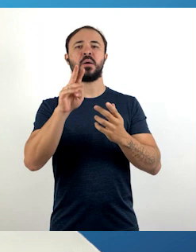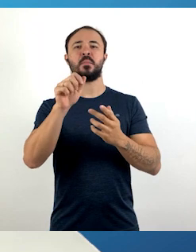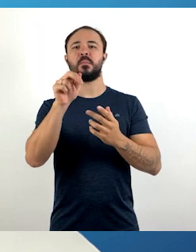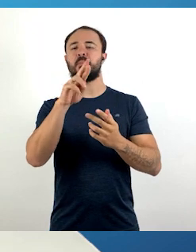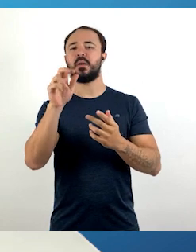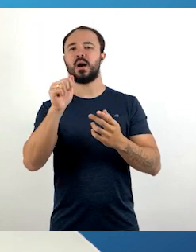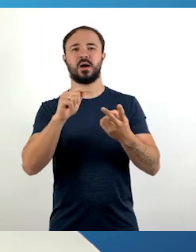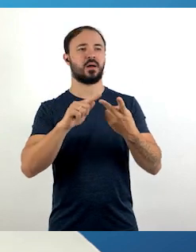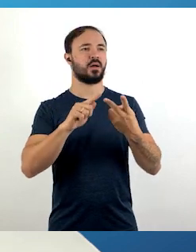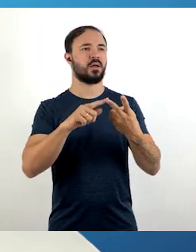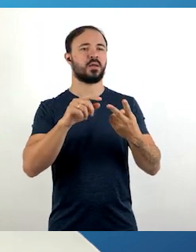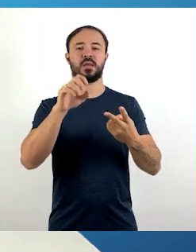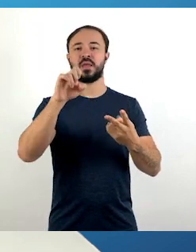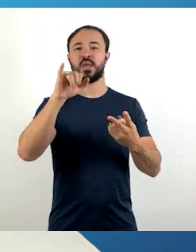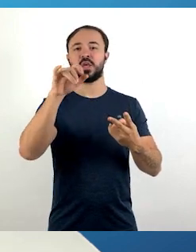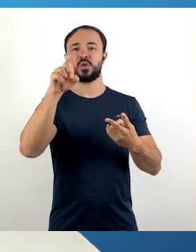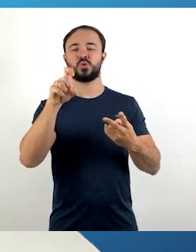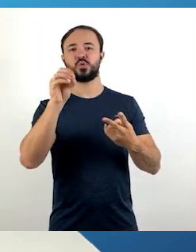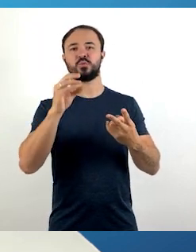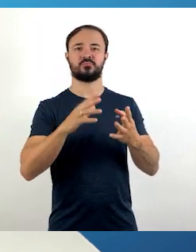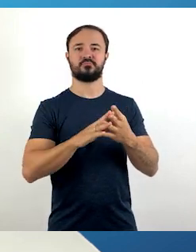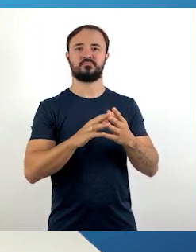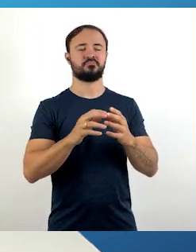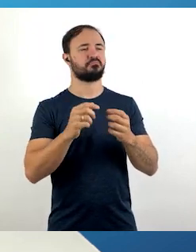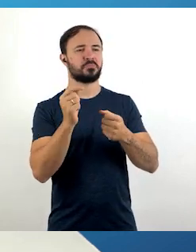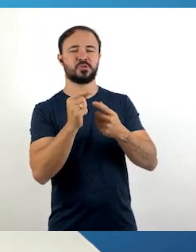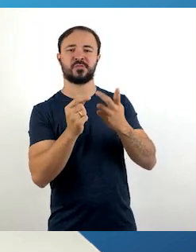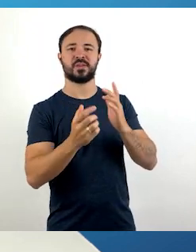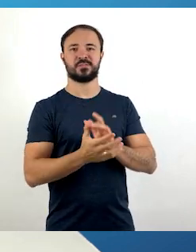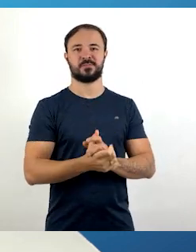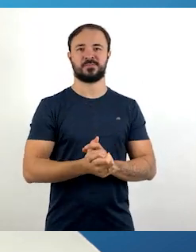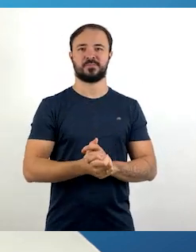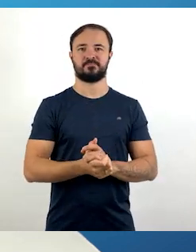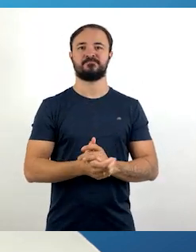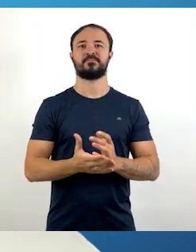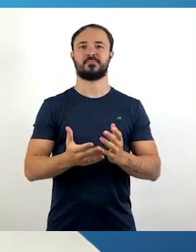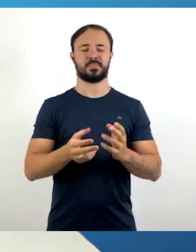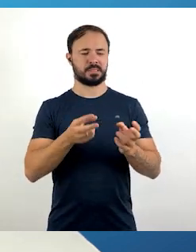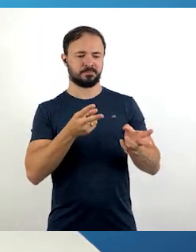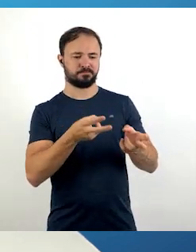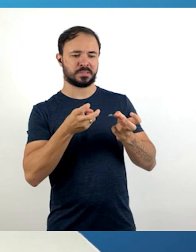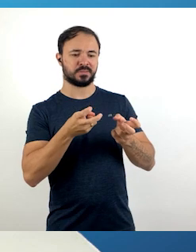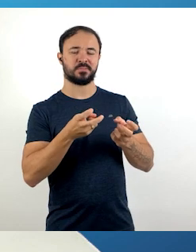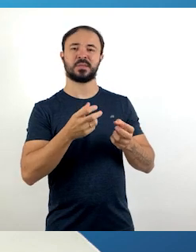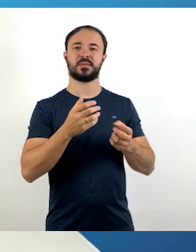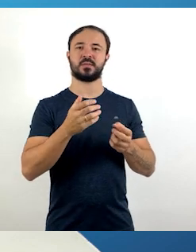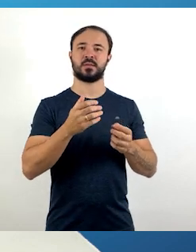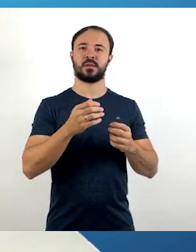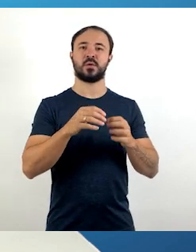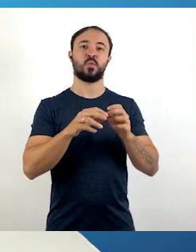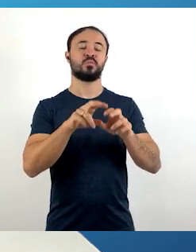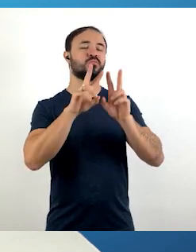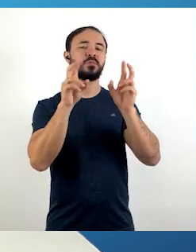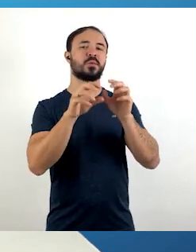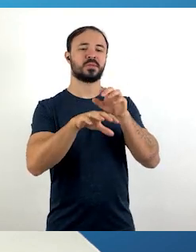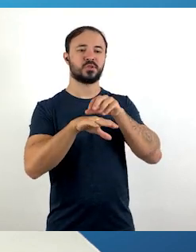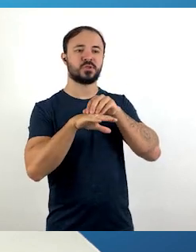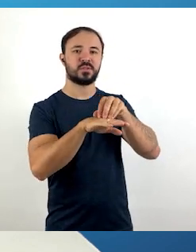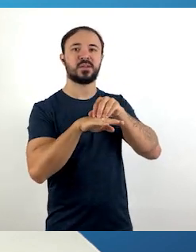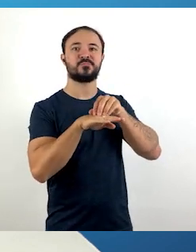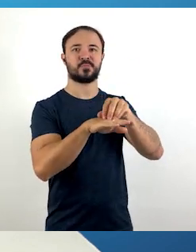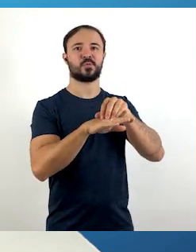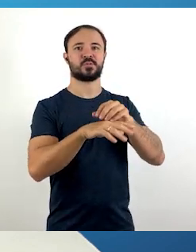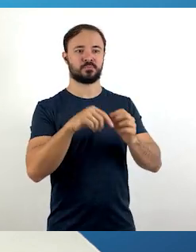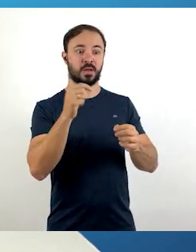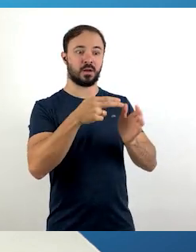engrenagens, nos remetendo ao nosso assunto sobre transportes. A locomotiva a vapor foi importantíssima nessa revolução